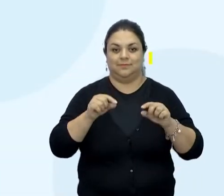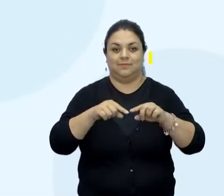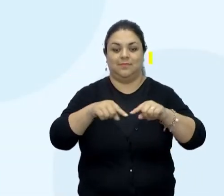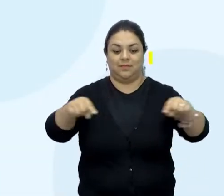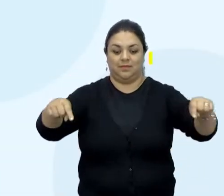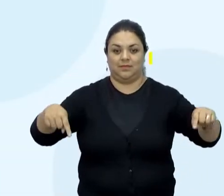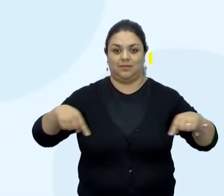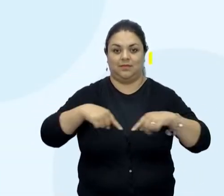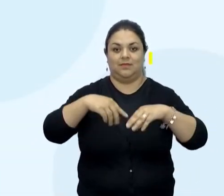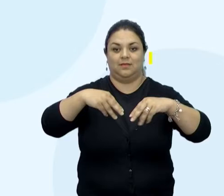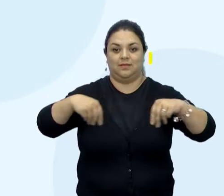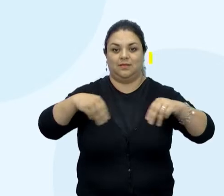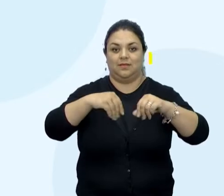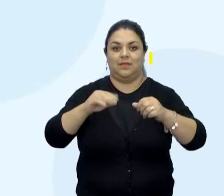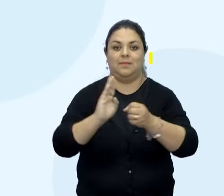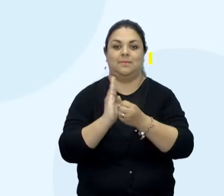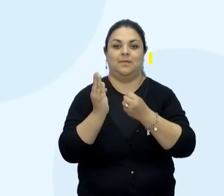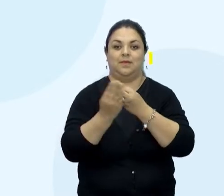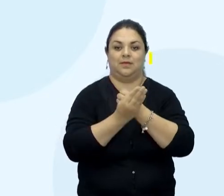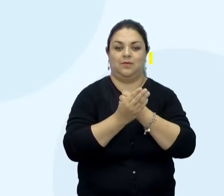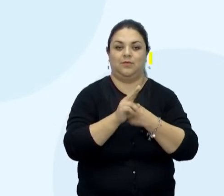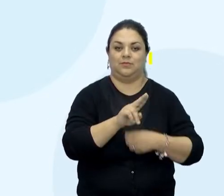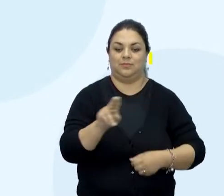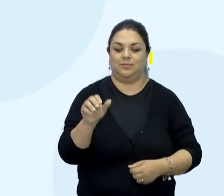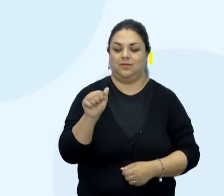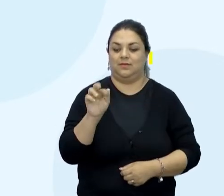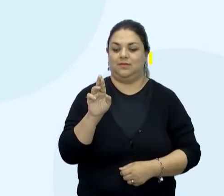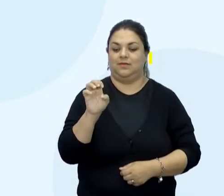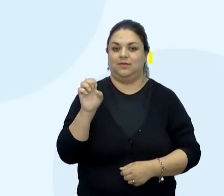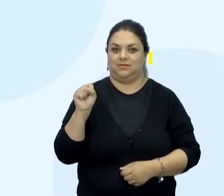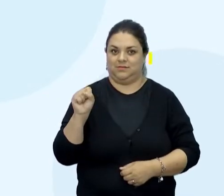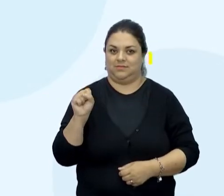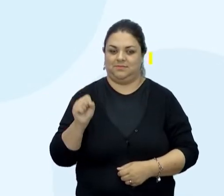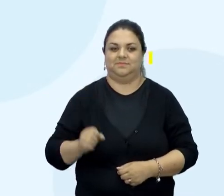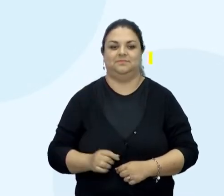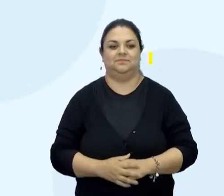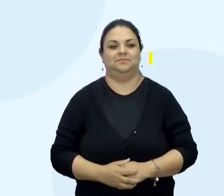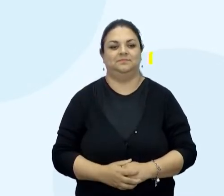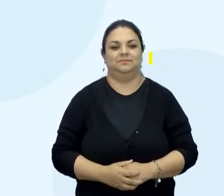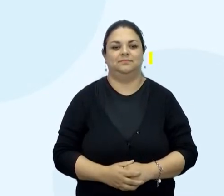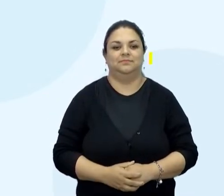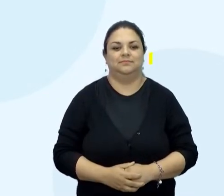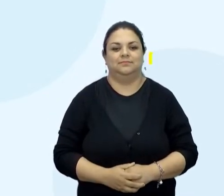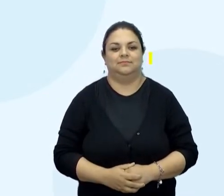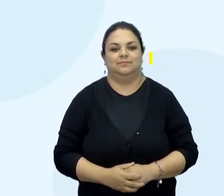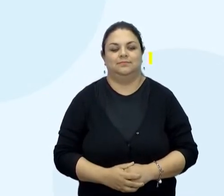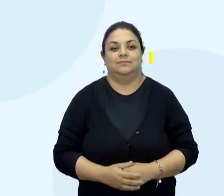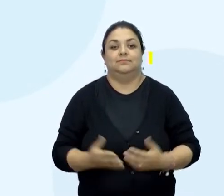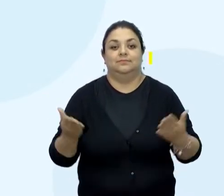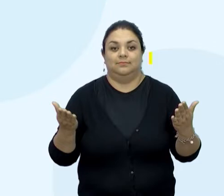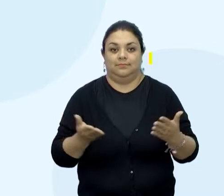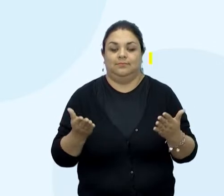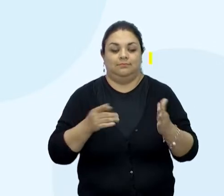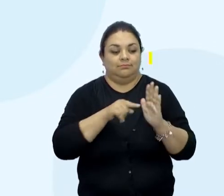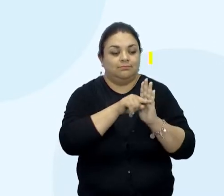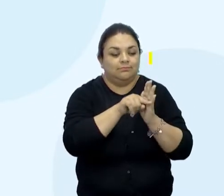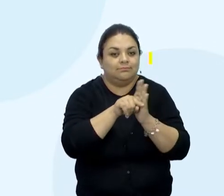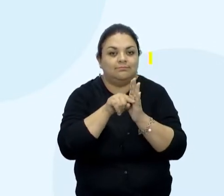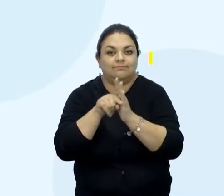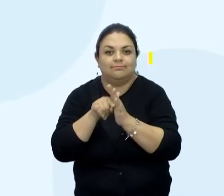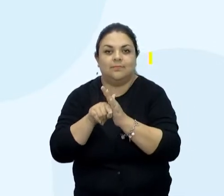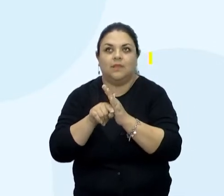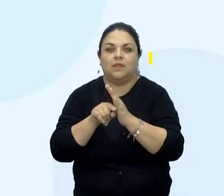no bairro de Ares, ou seja, a gente viu a parte de lei. E na aula de hoje vamos investigar os dados climáticos